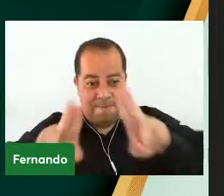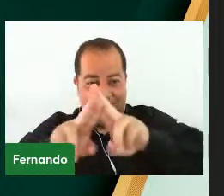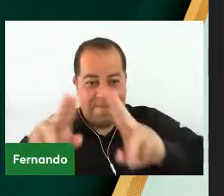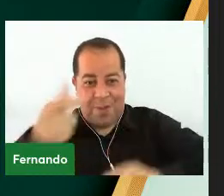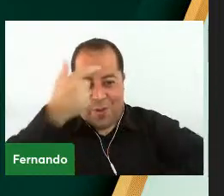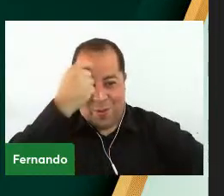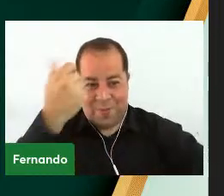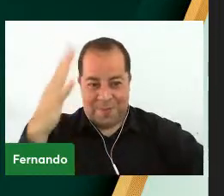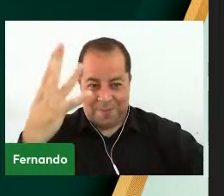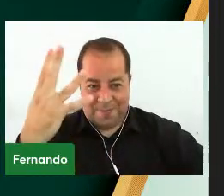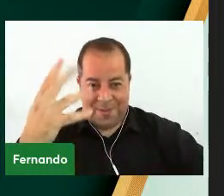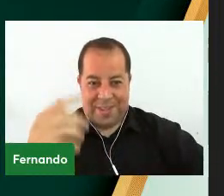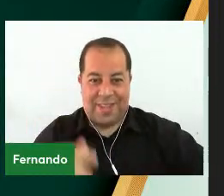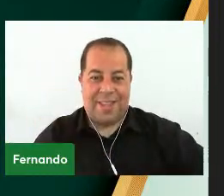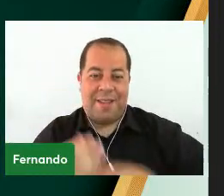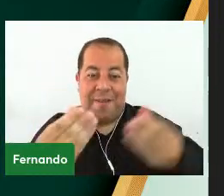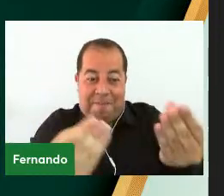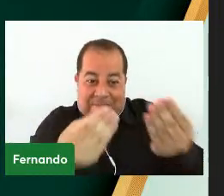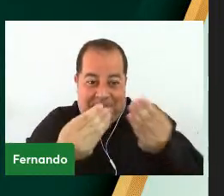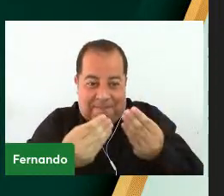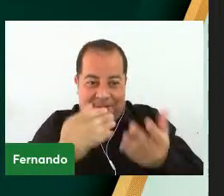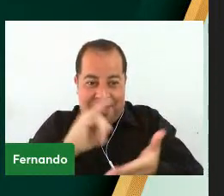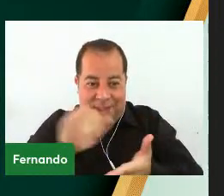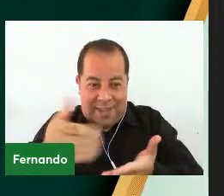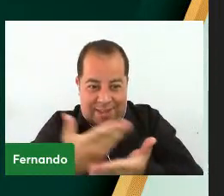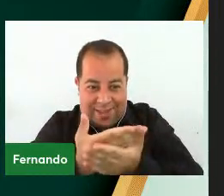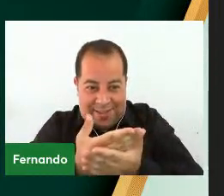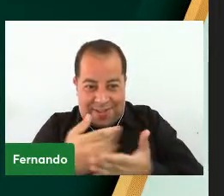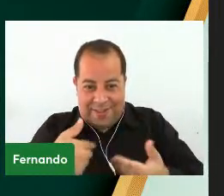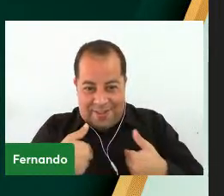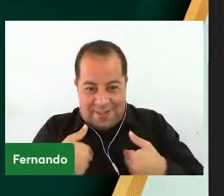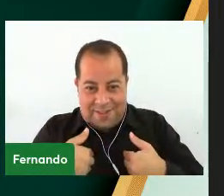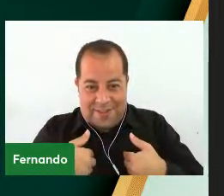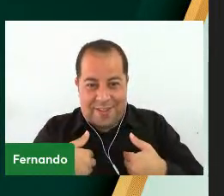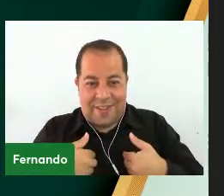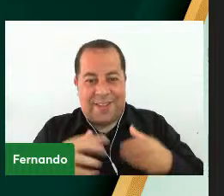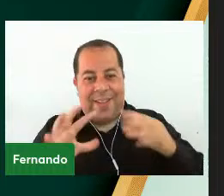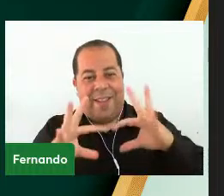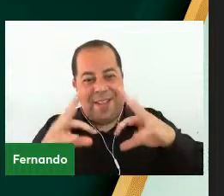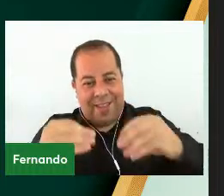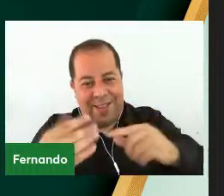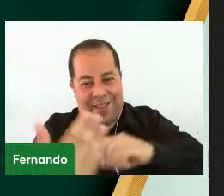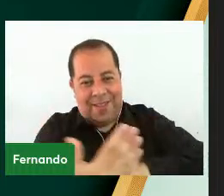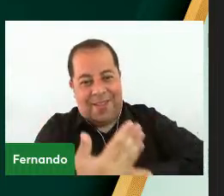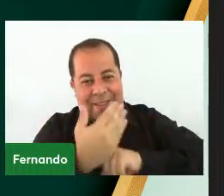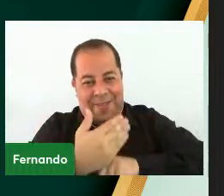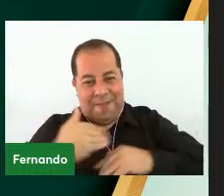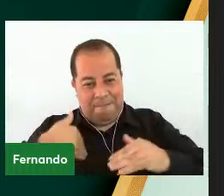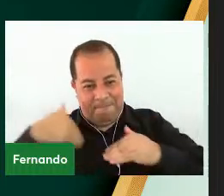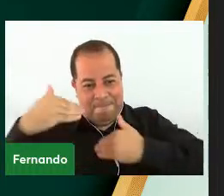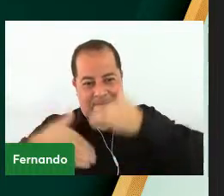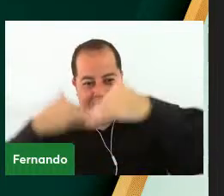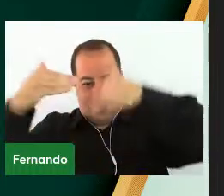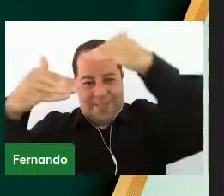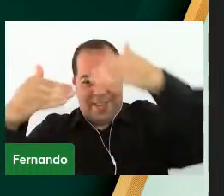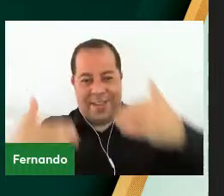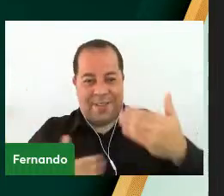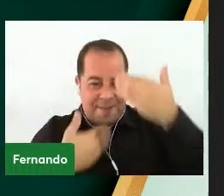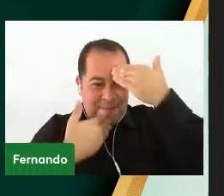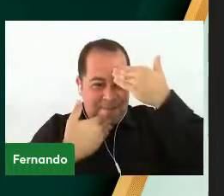Pampa, por dar essa oportunidade. E a todo mundo que contribuiu para o meu conhecimento. Muito